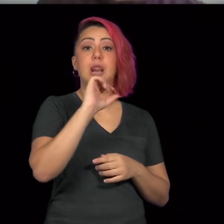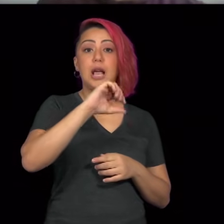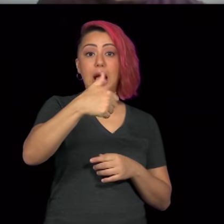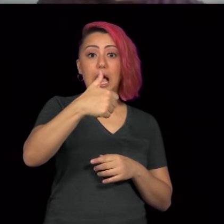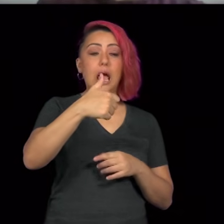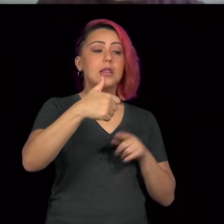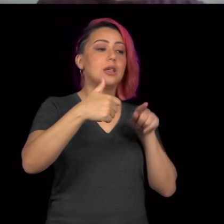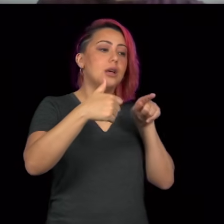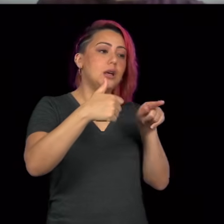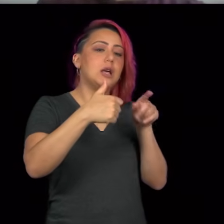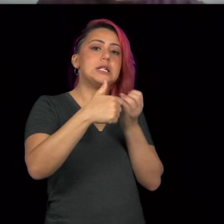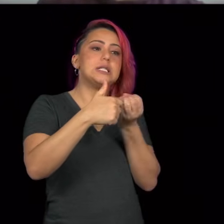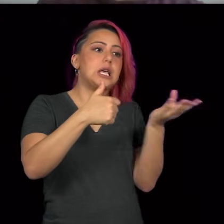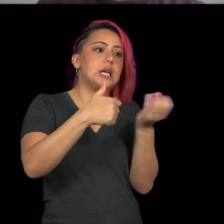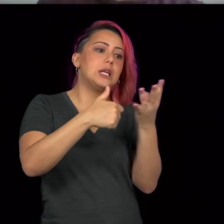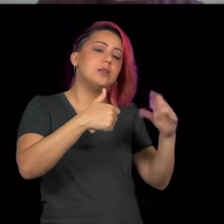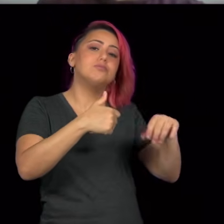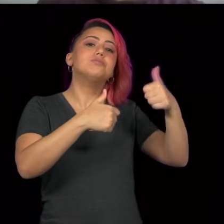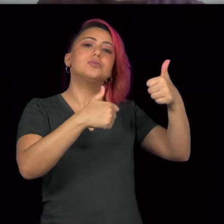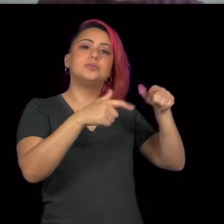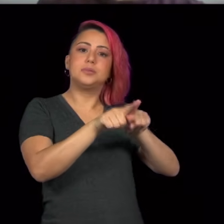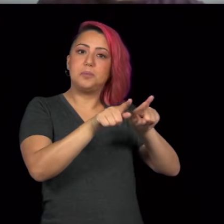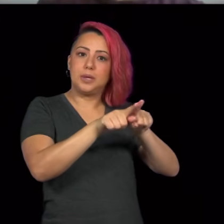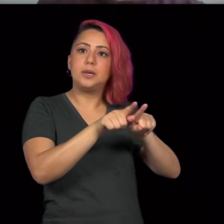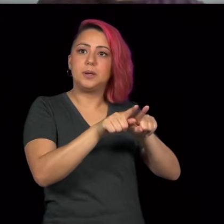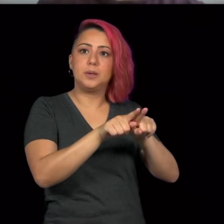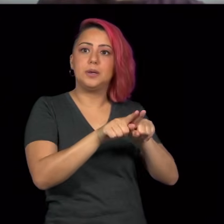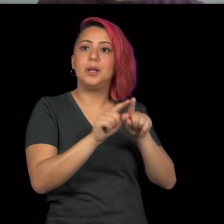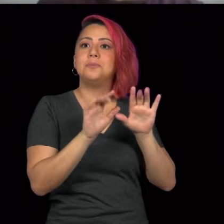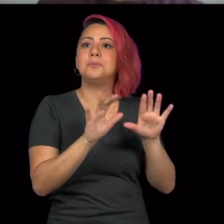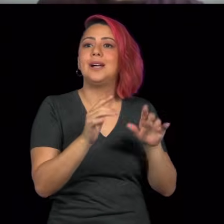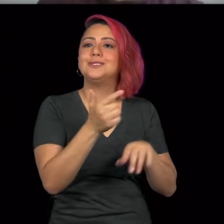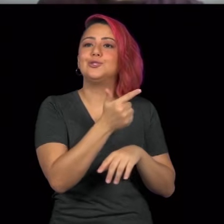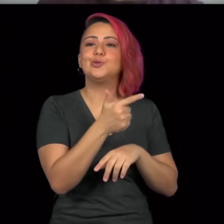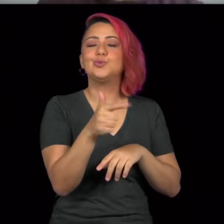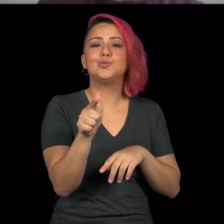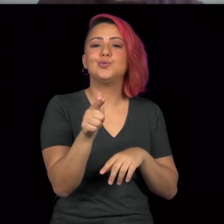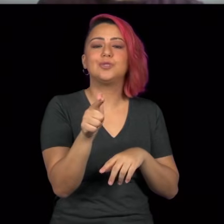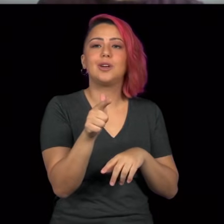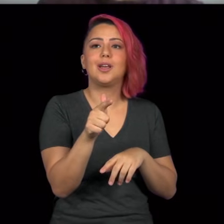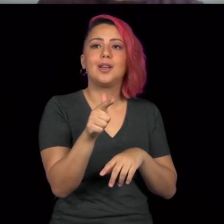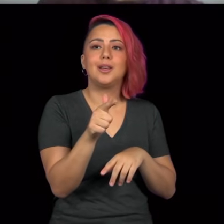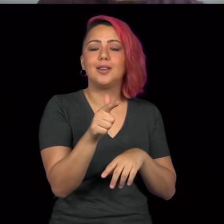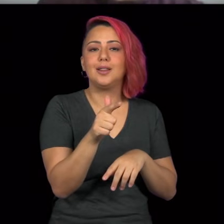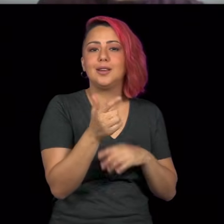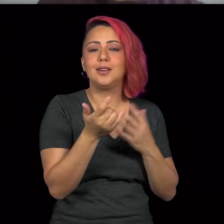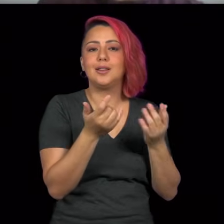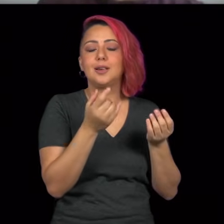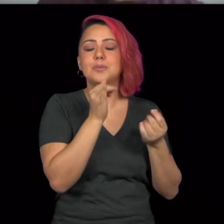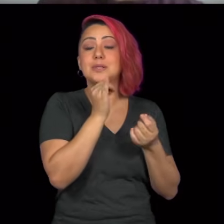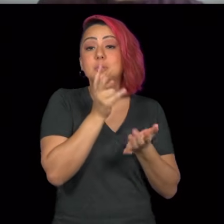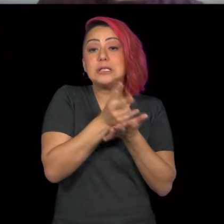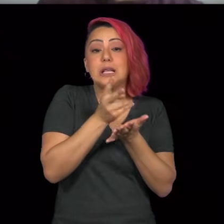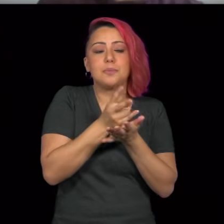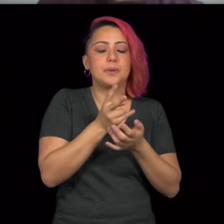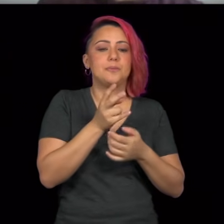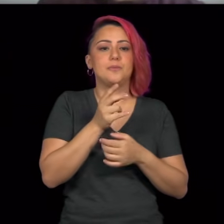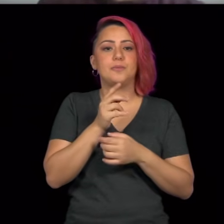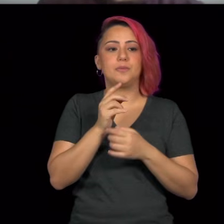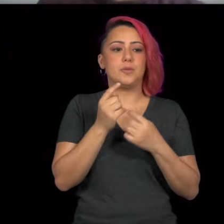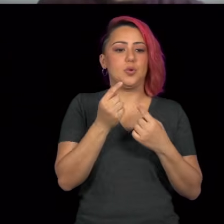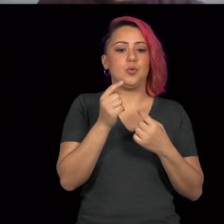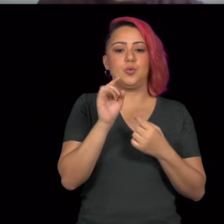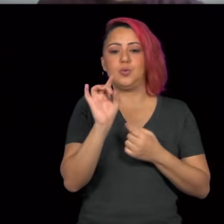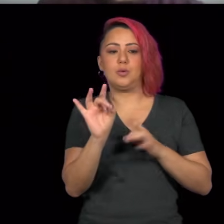saída vai estar ligada. Então, você não vai ter sempre que um dos sinais